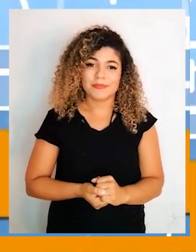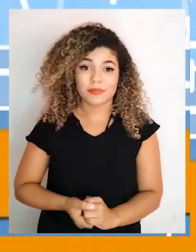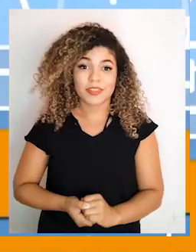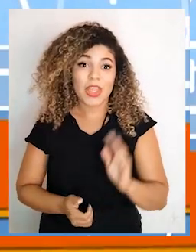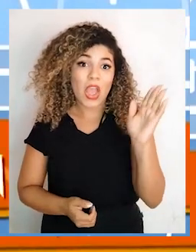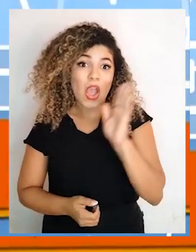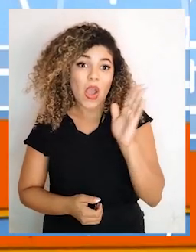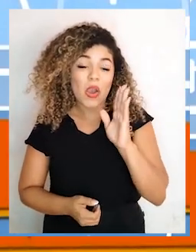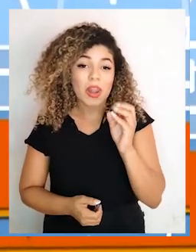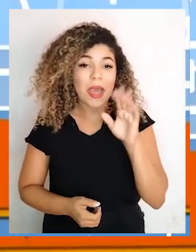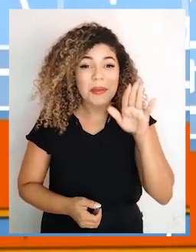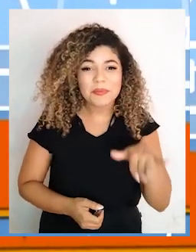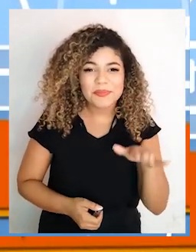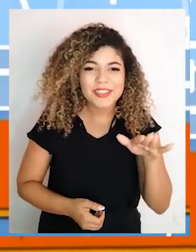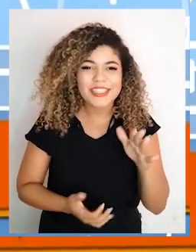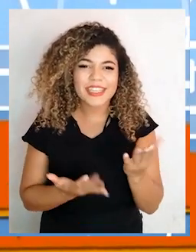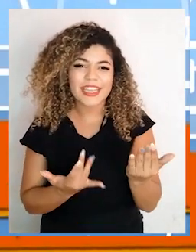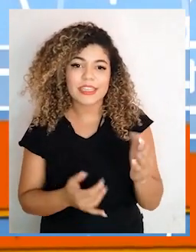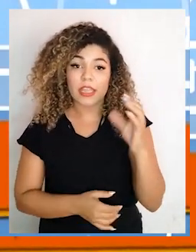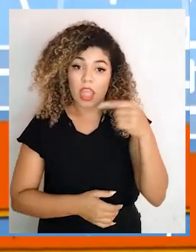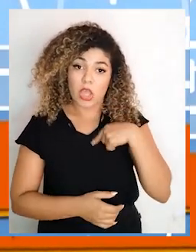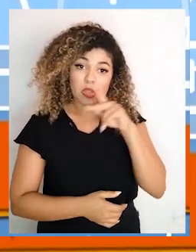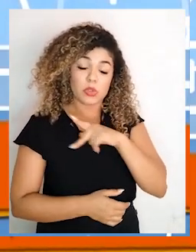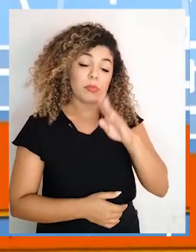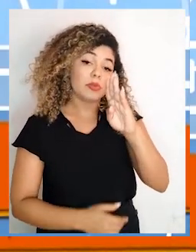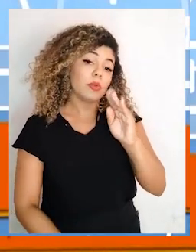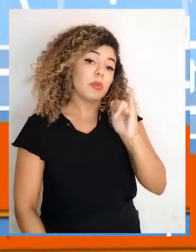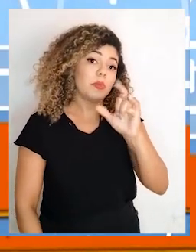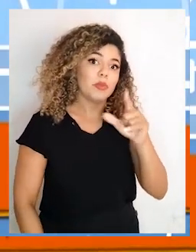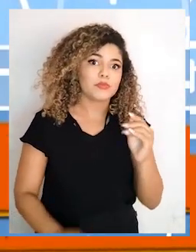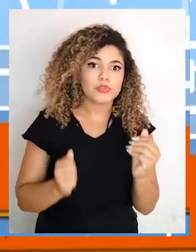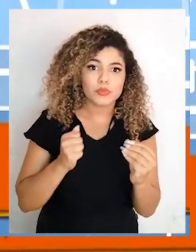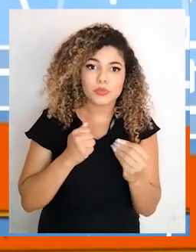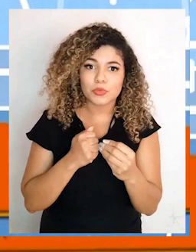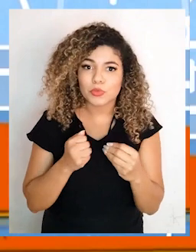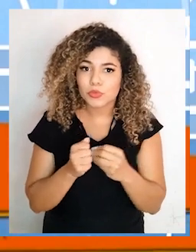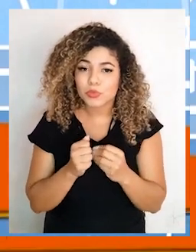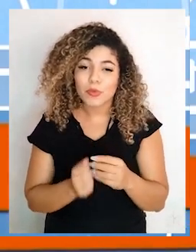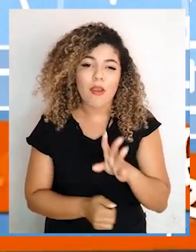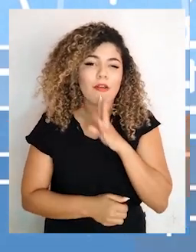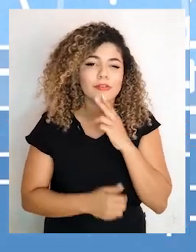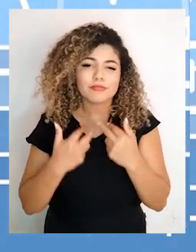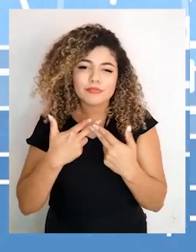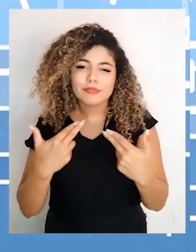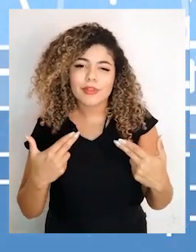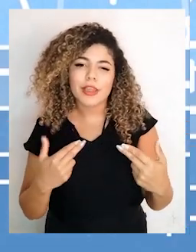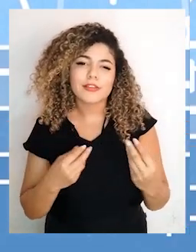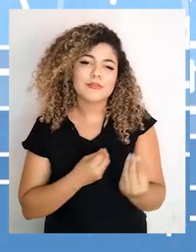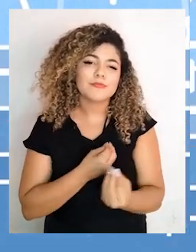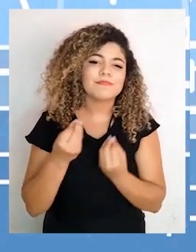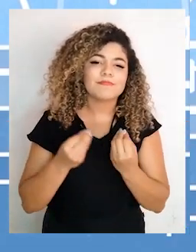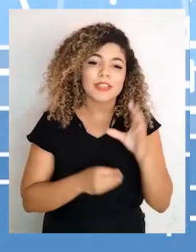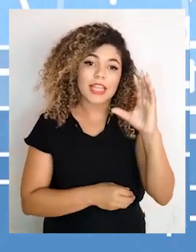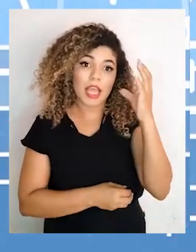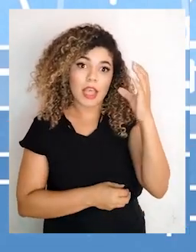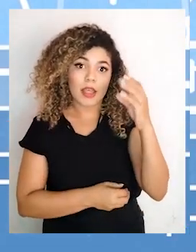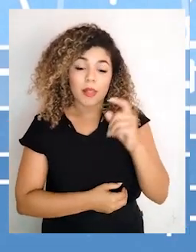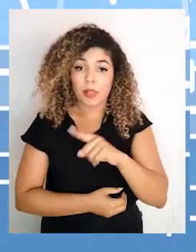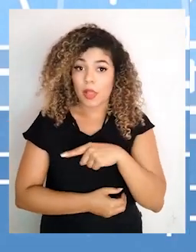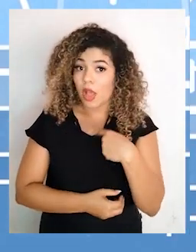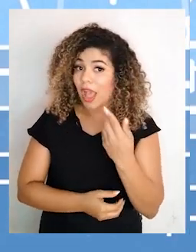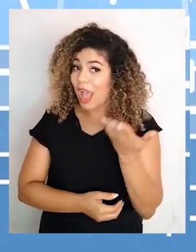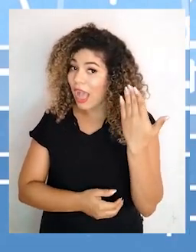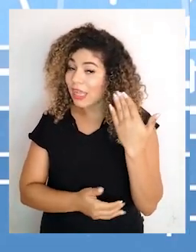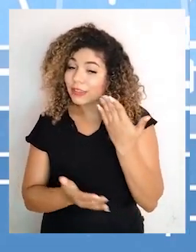Olá, pequenos cientistas! Eu sou o professor Bill Tyson. Juntos, vamos conhecer diversas formas de ciência. Em nosso episódio